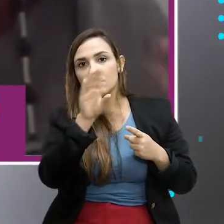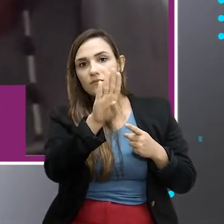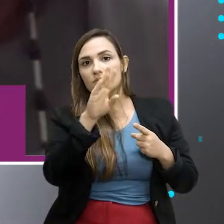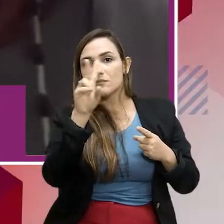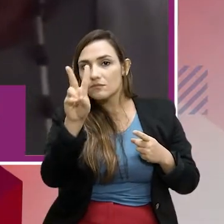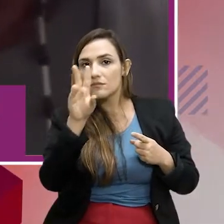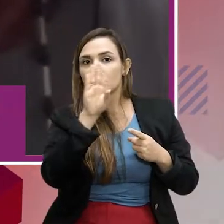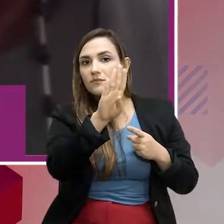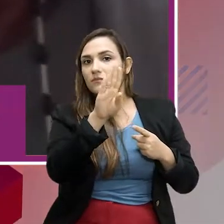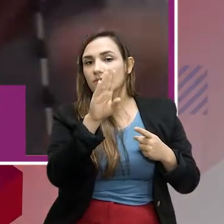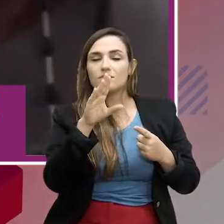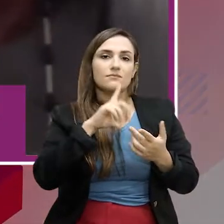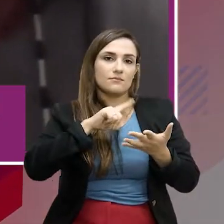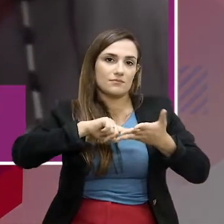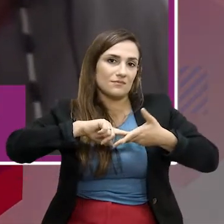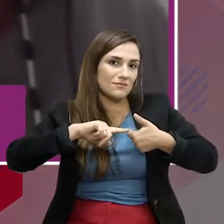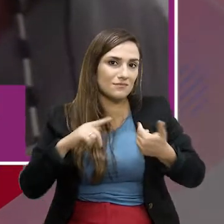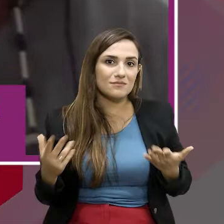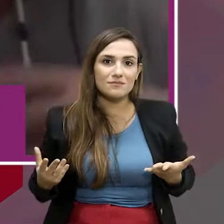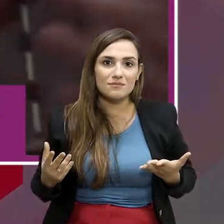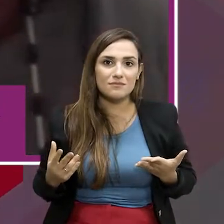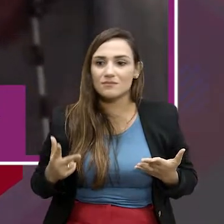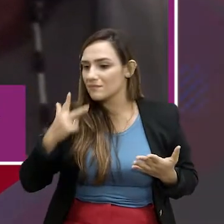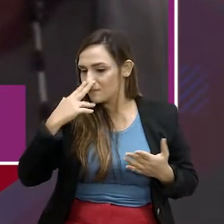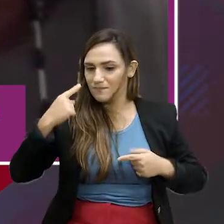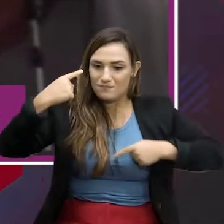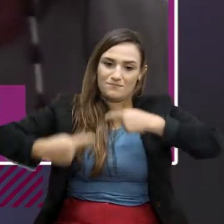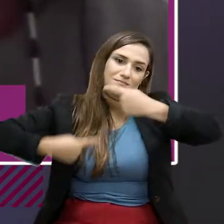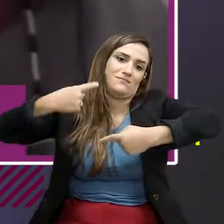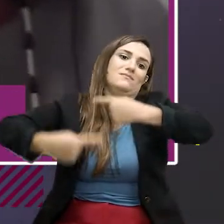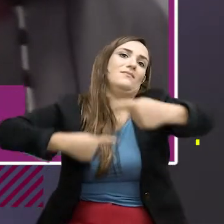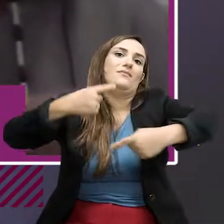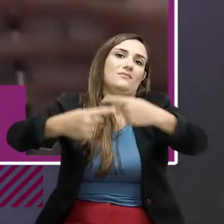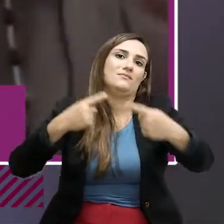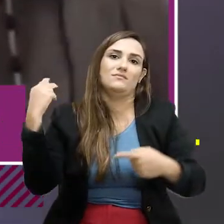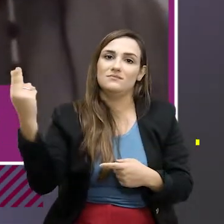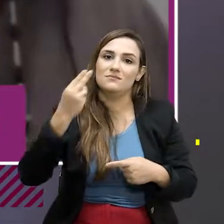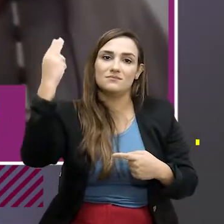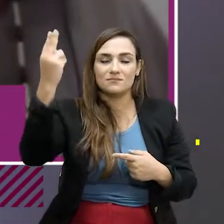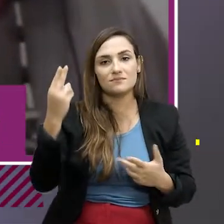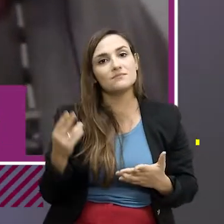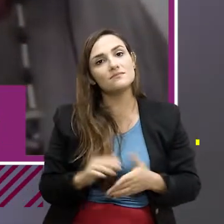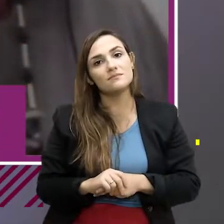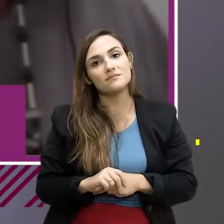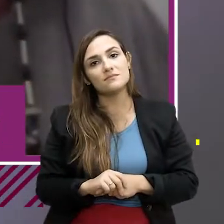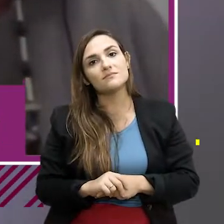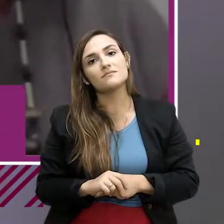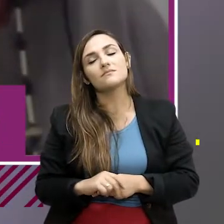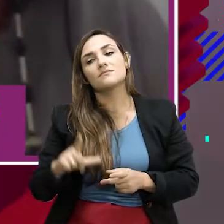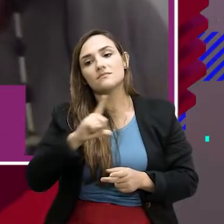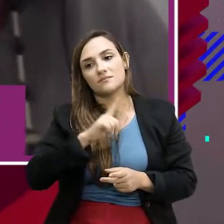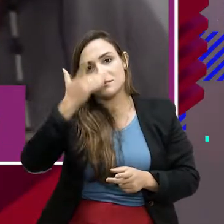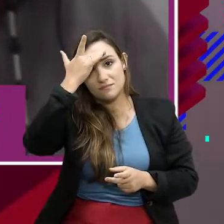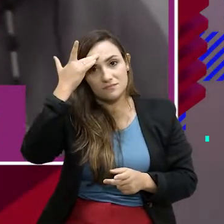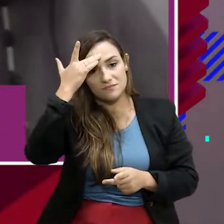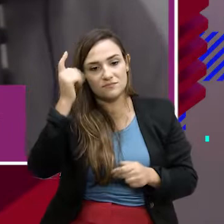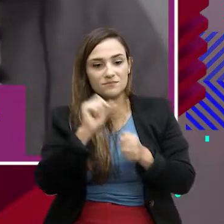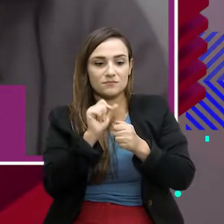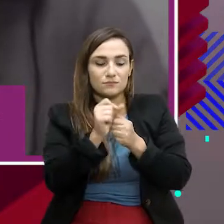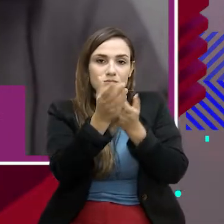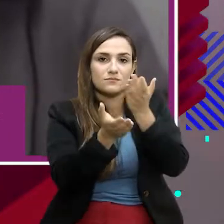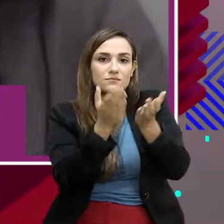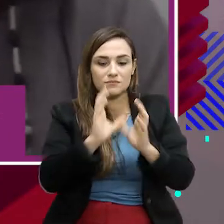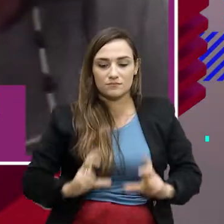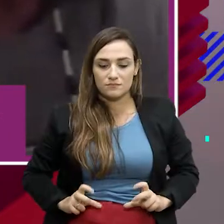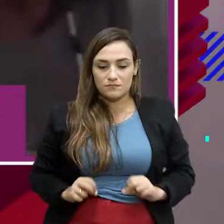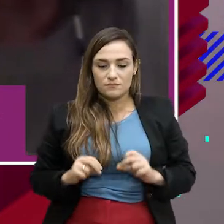tem as subvariantes, a B1, a B2, da Ômicron. E aí, isso não tem fim. E aí, de novo, né,